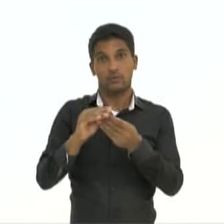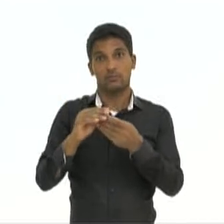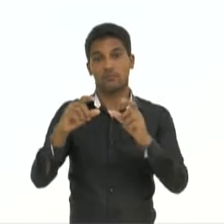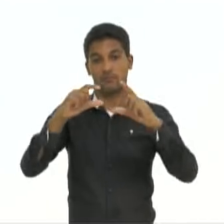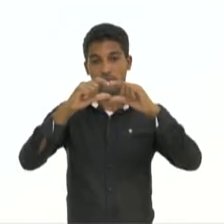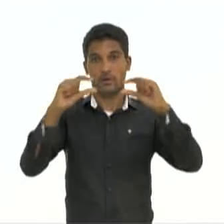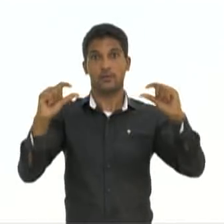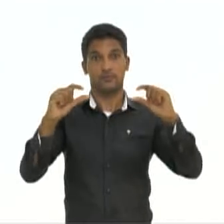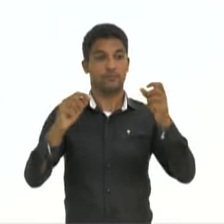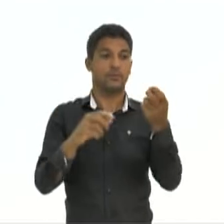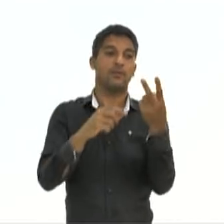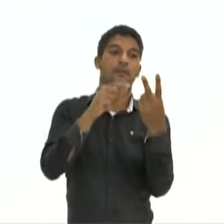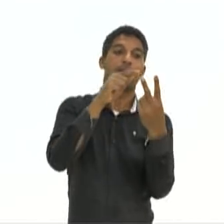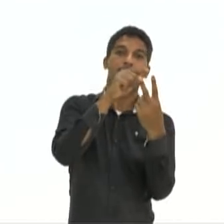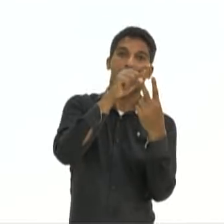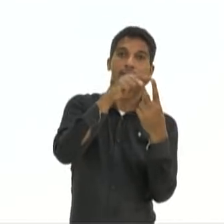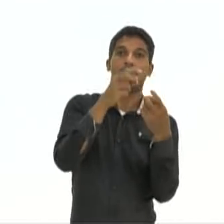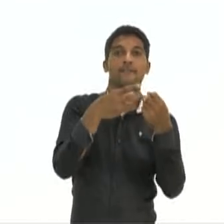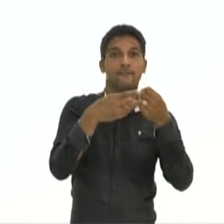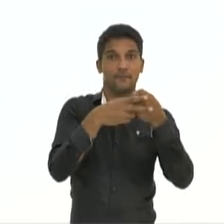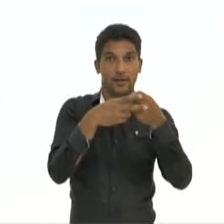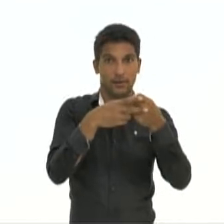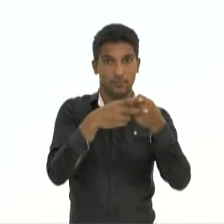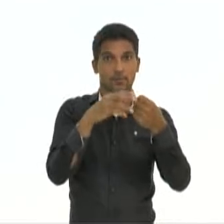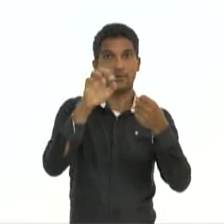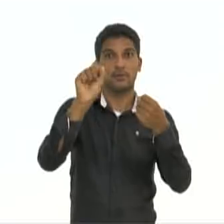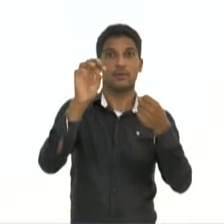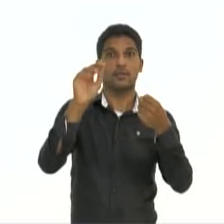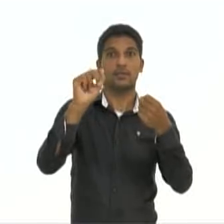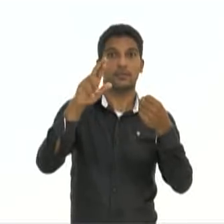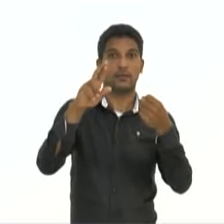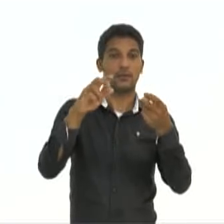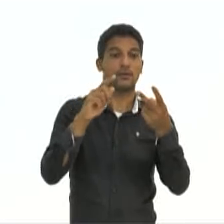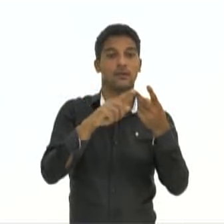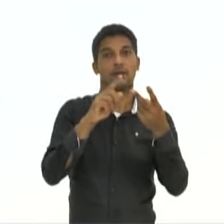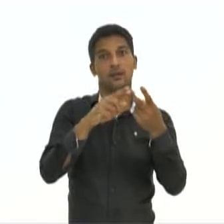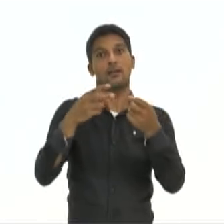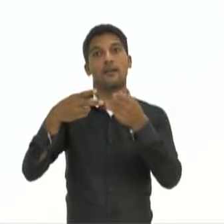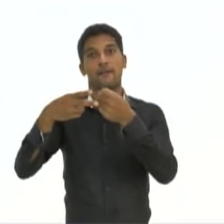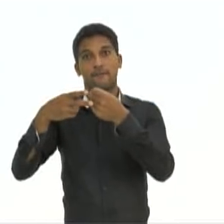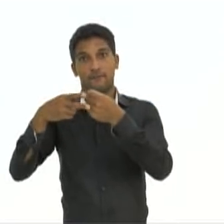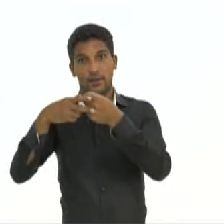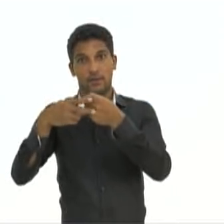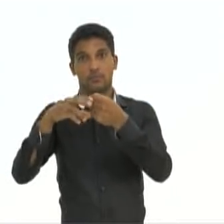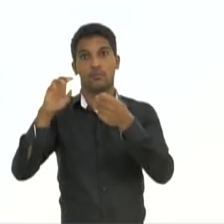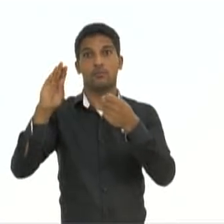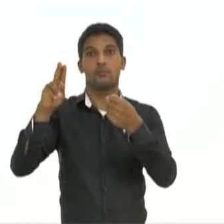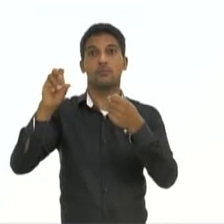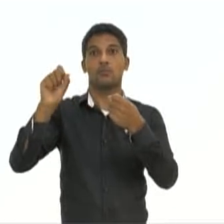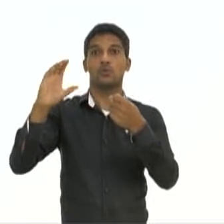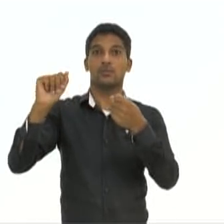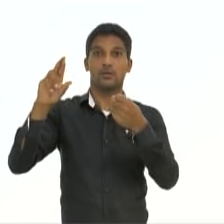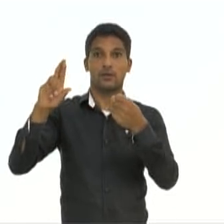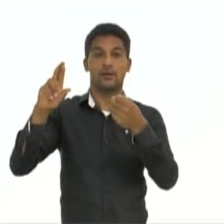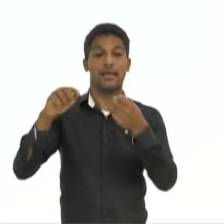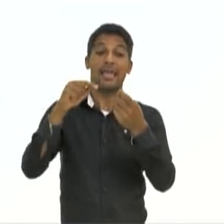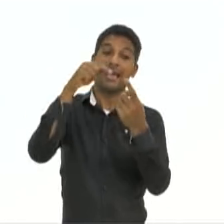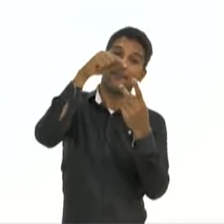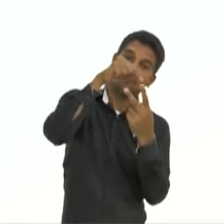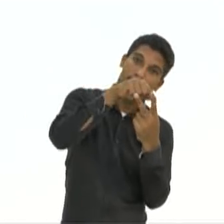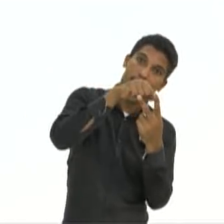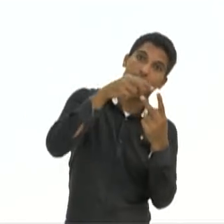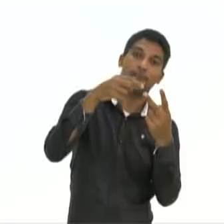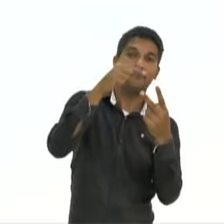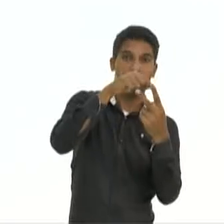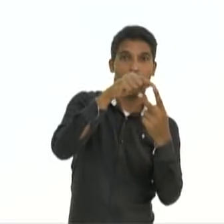é auxiliar do verbo buscar, né? O verbo principal nessa frase é buscar, certo? Então,